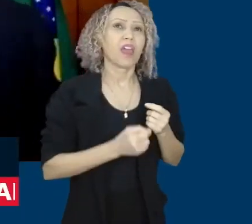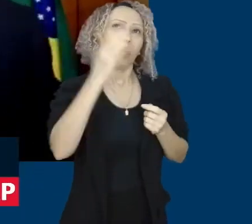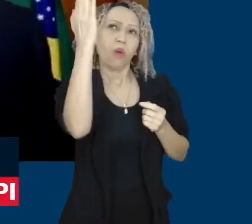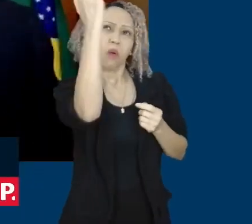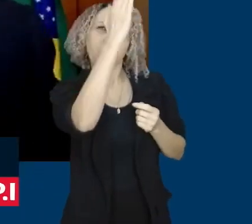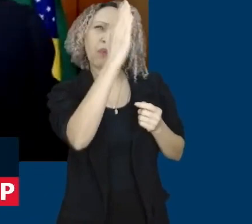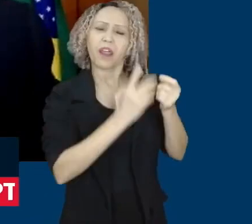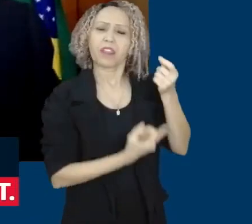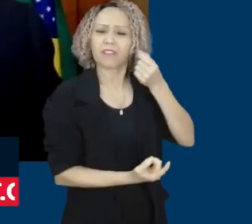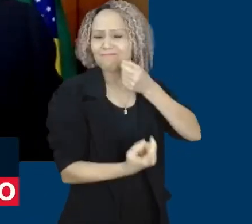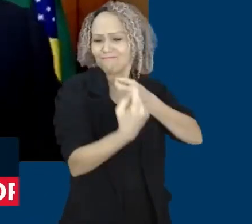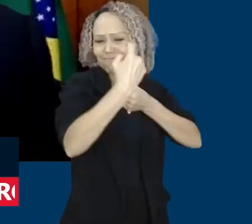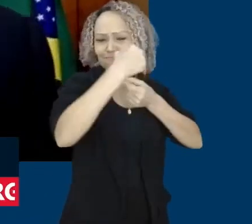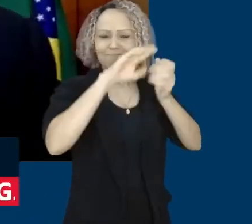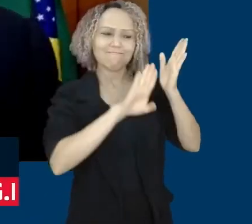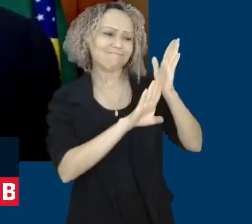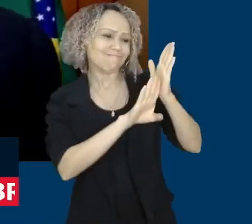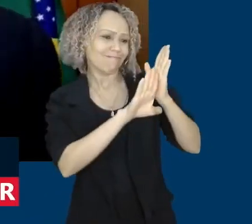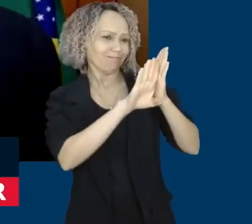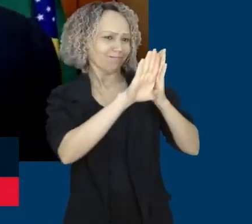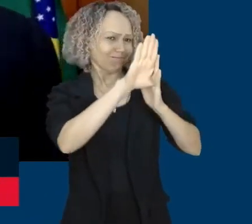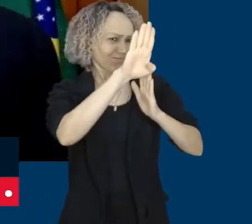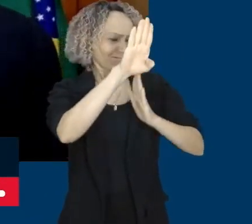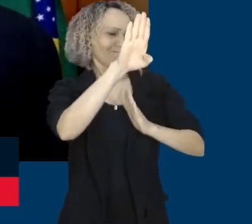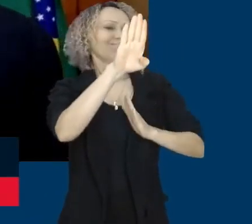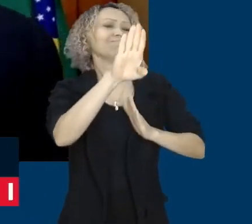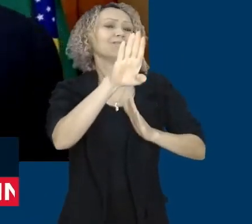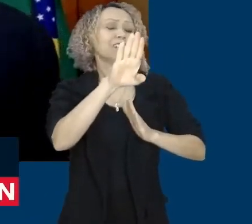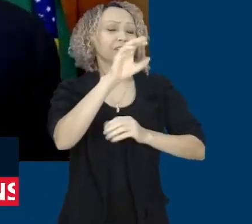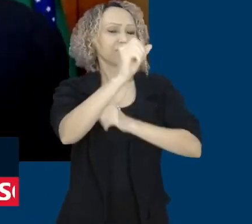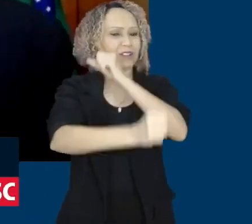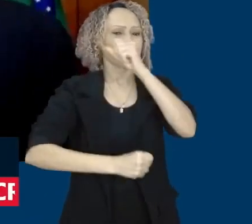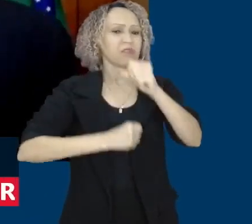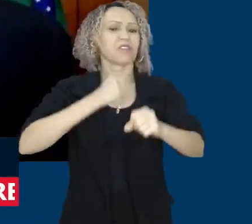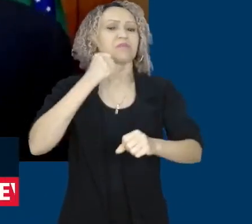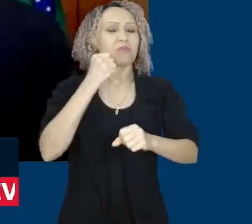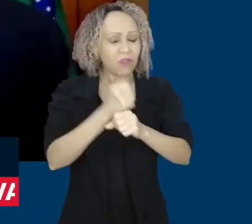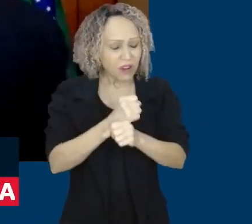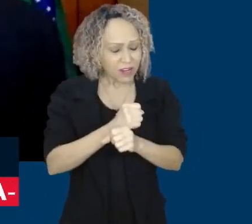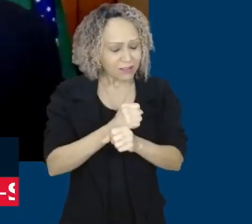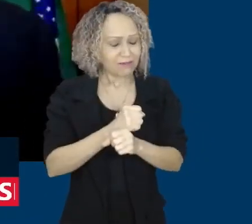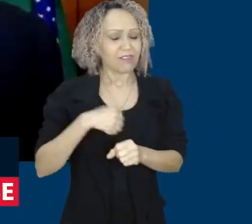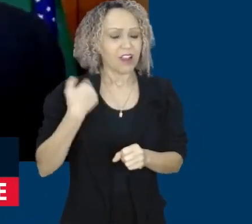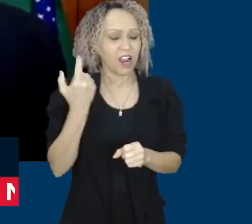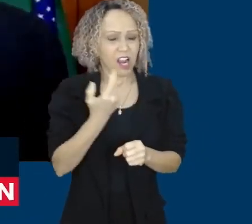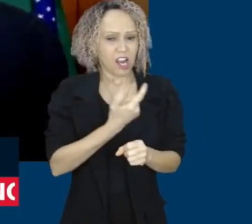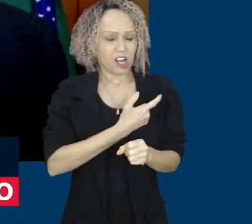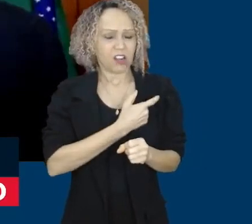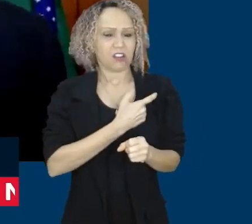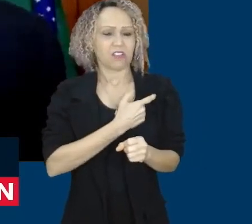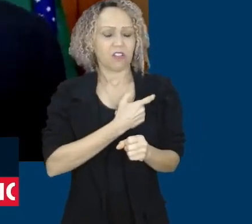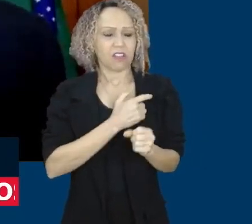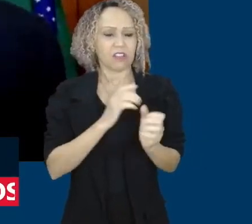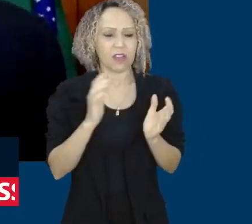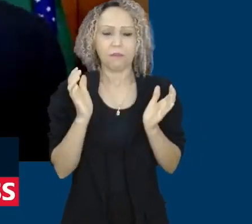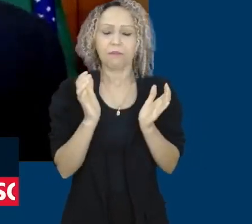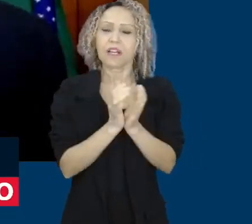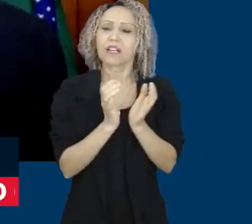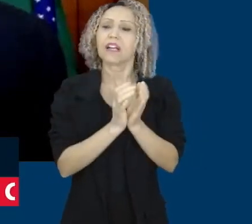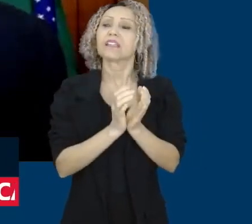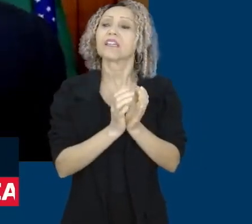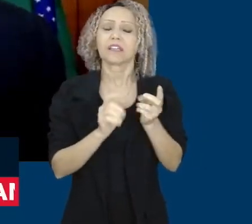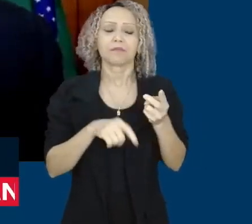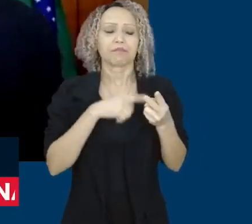de futuro. Então, eu diria que nossa bancada, a partir do ano que vem, terá dois grandes desafios, né? O desafio